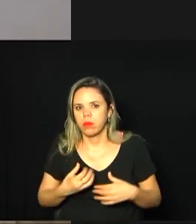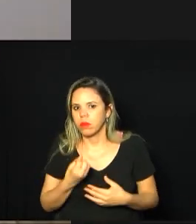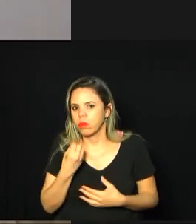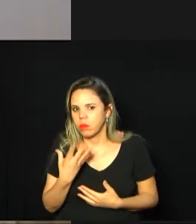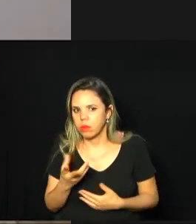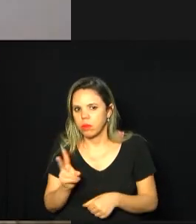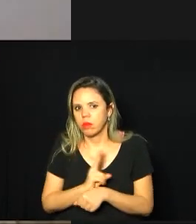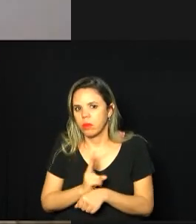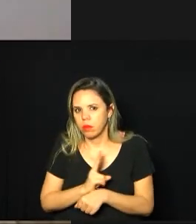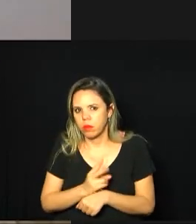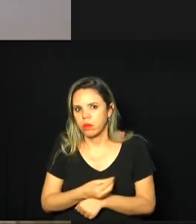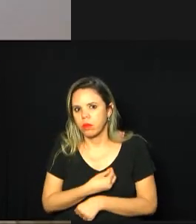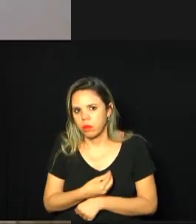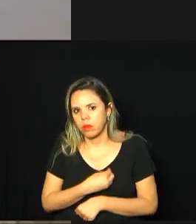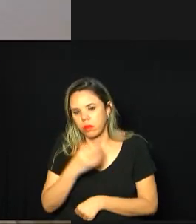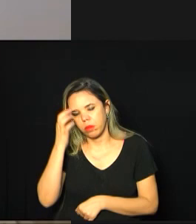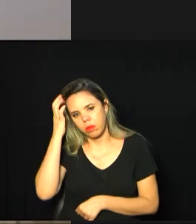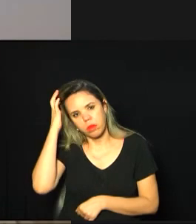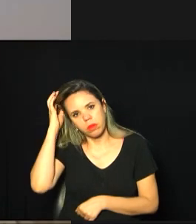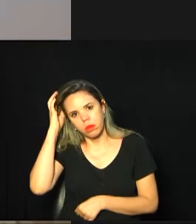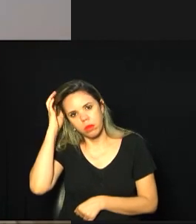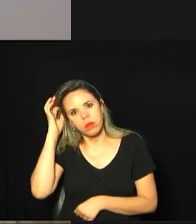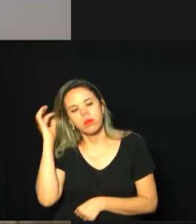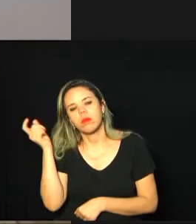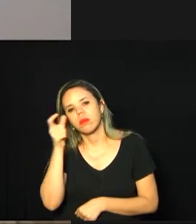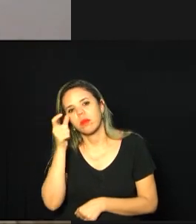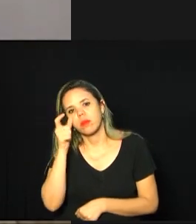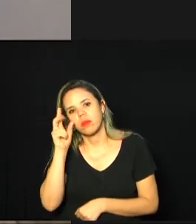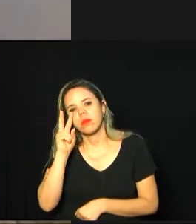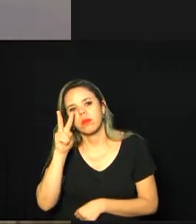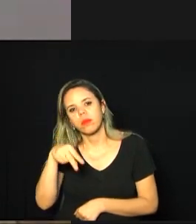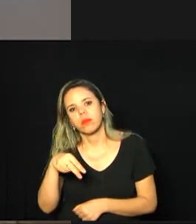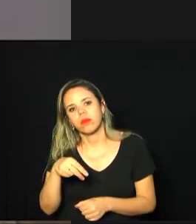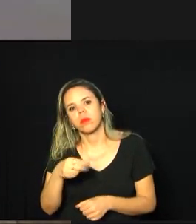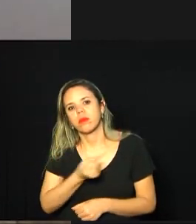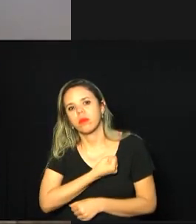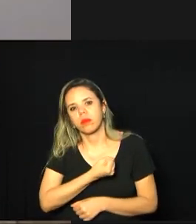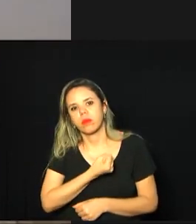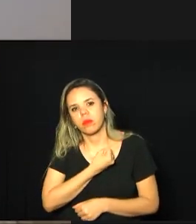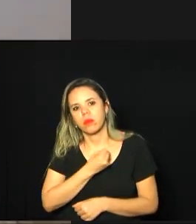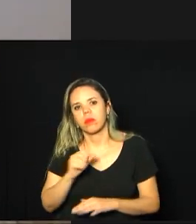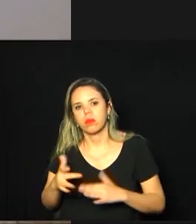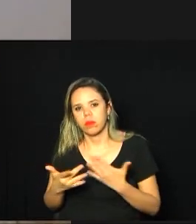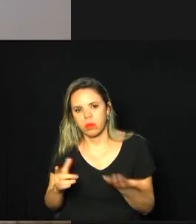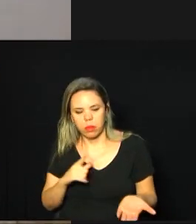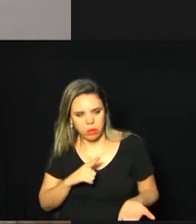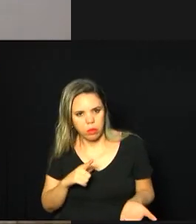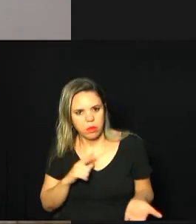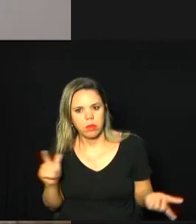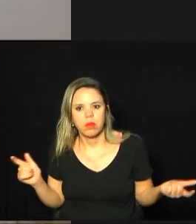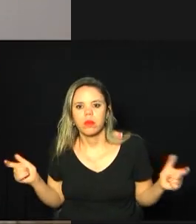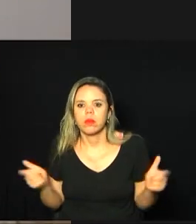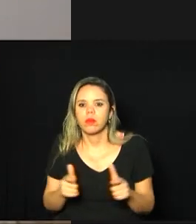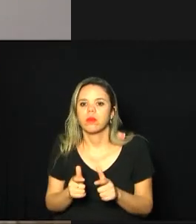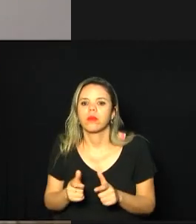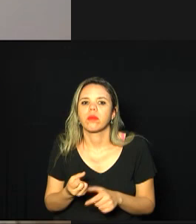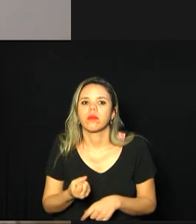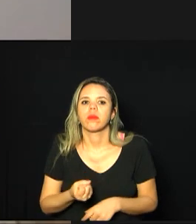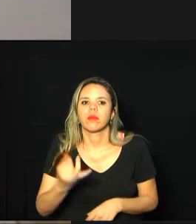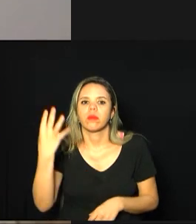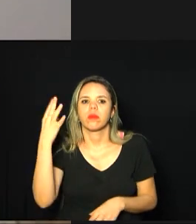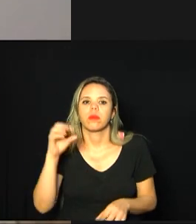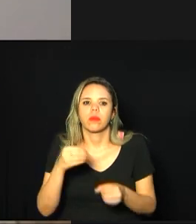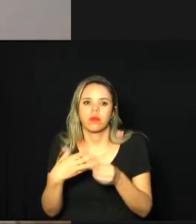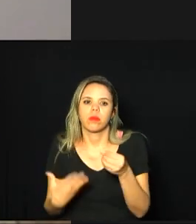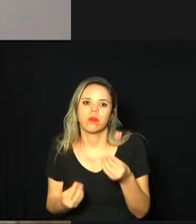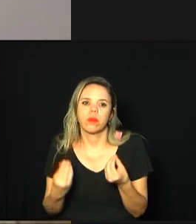e segura para viver, né? A gente tem visto que os algoritmos aí das redes têm também diminuído a quantidade de conteúdo